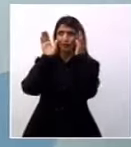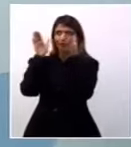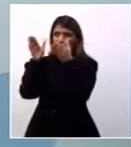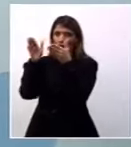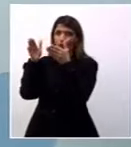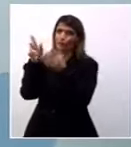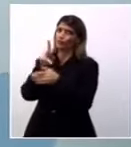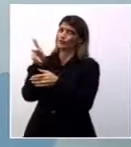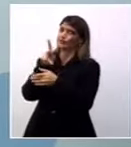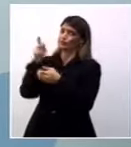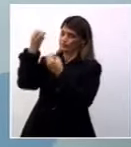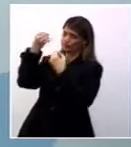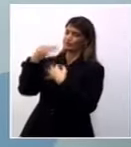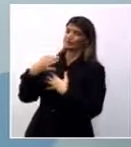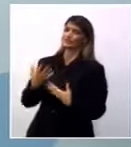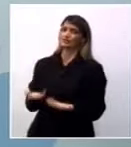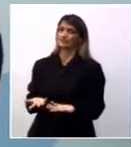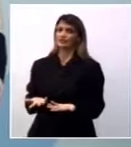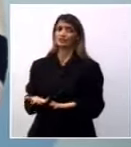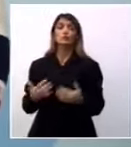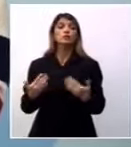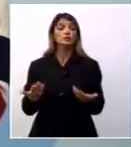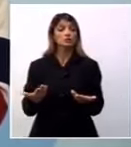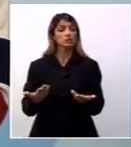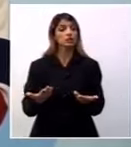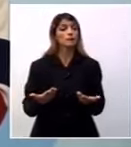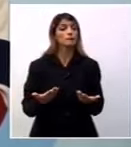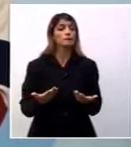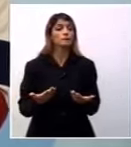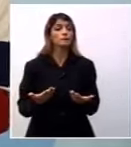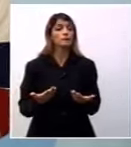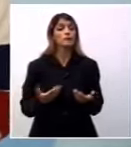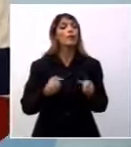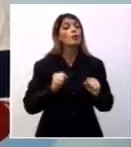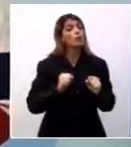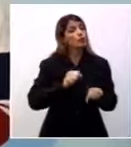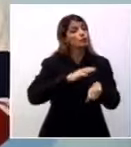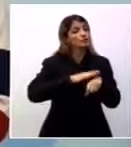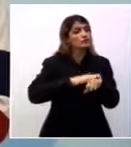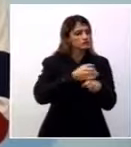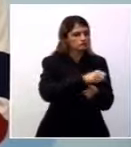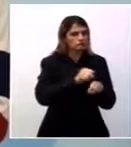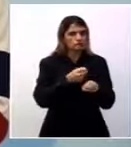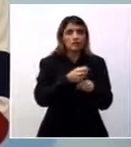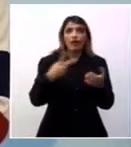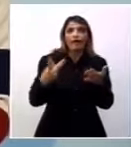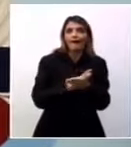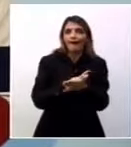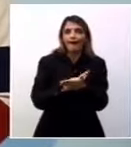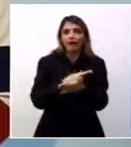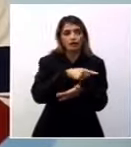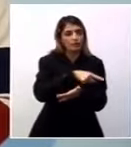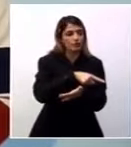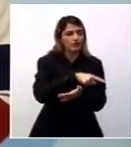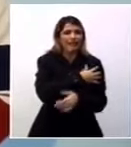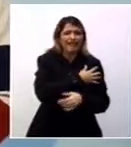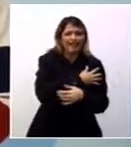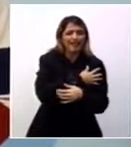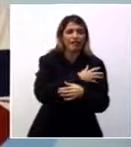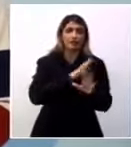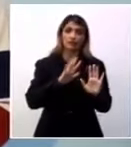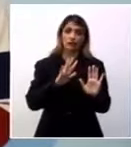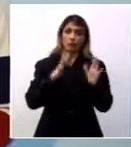naquela explicação que o professor fez. Então, você pode executar o movimento errado e até machucar o seu coleguinha, ok? Então, preste muito.